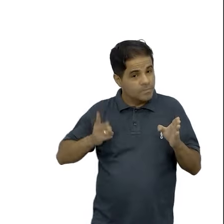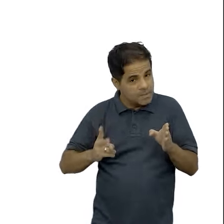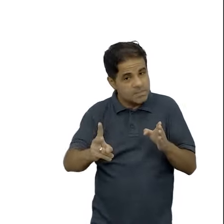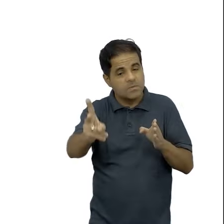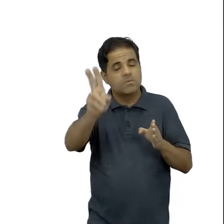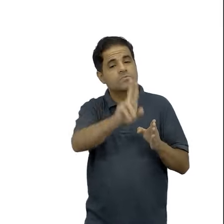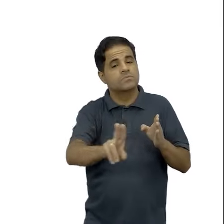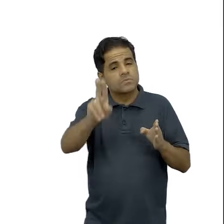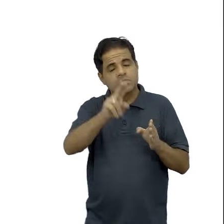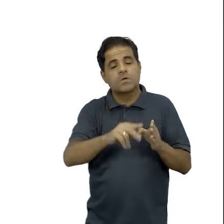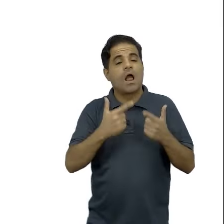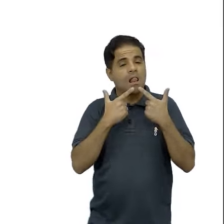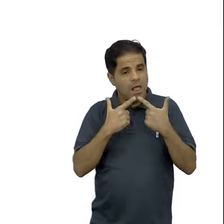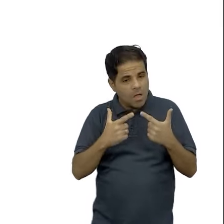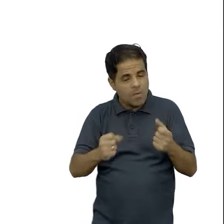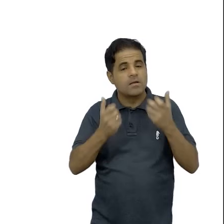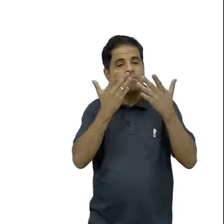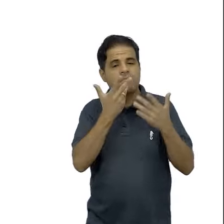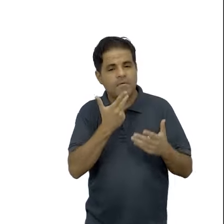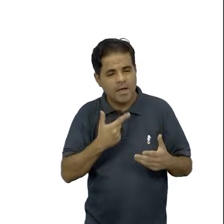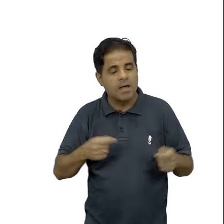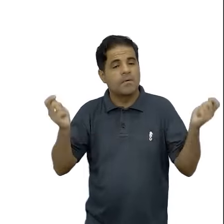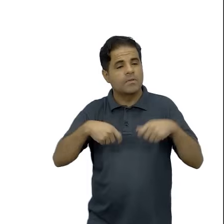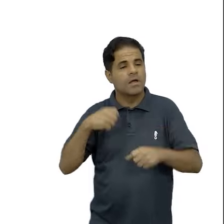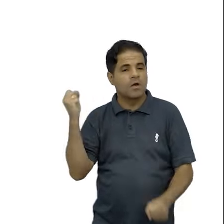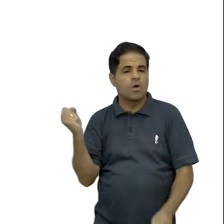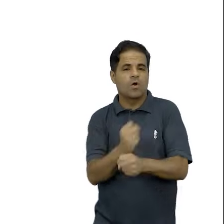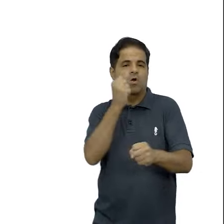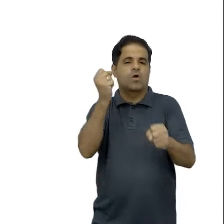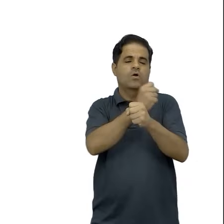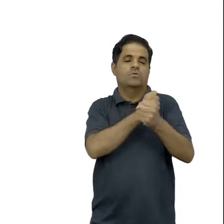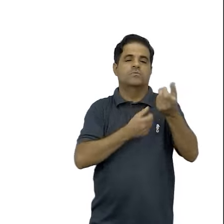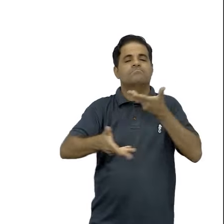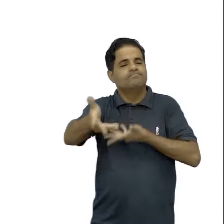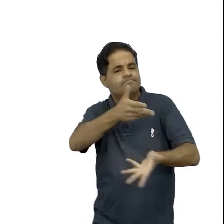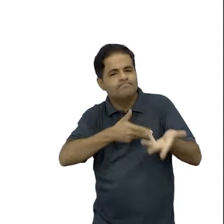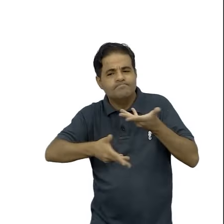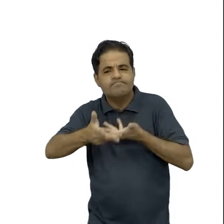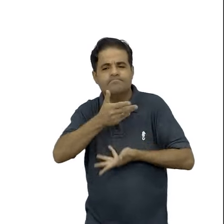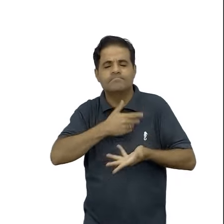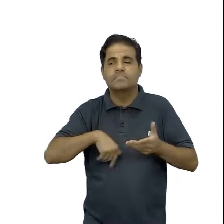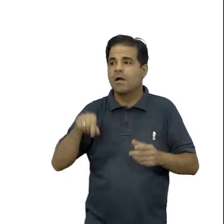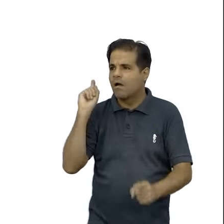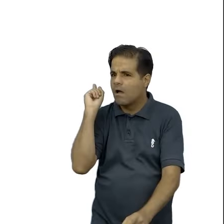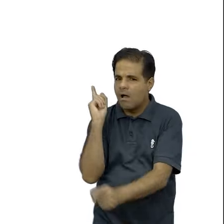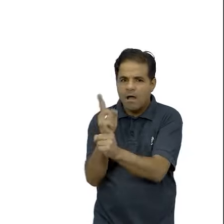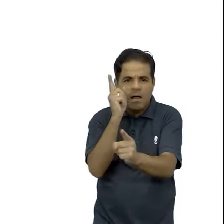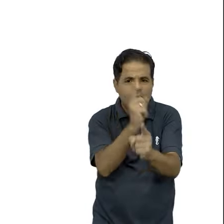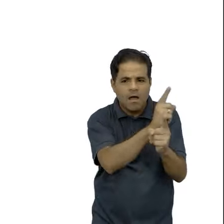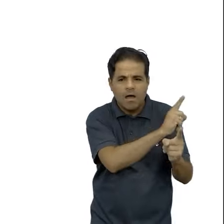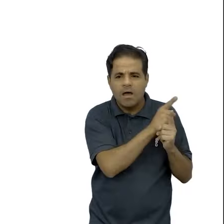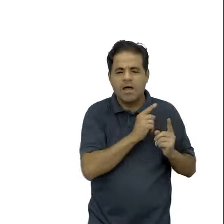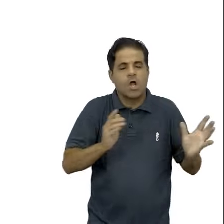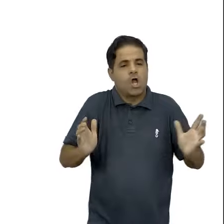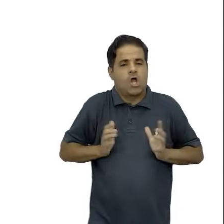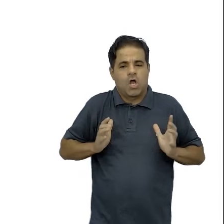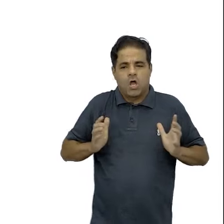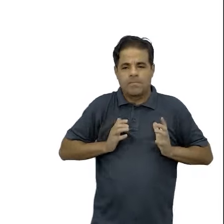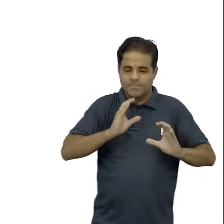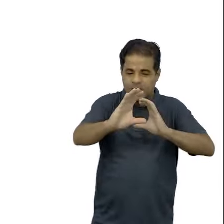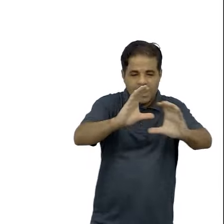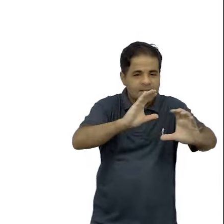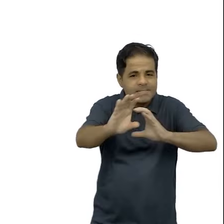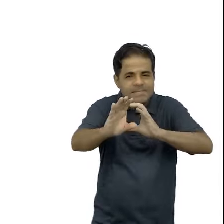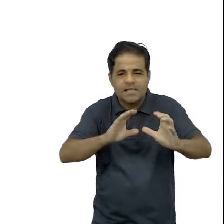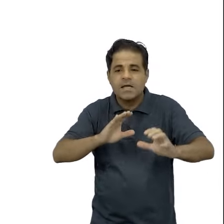sequência, utilizando a linguagem matemática para construir relações, realizar descobertas e enriquecer a comunicação